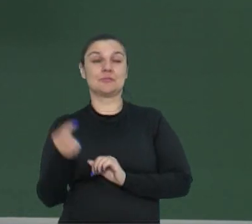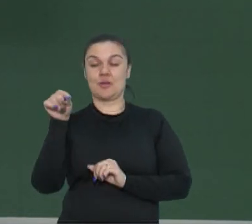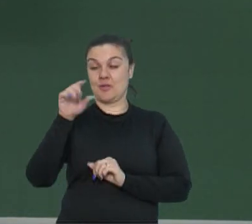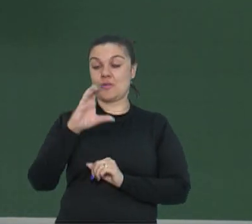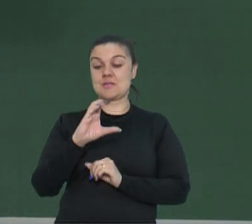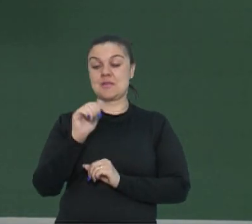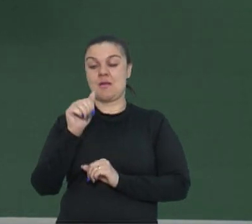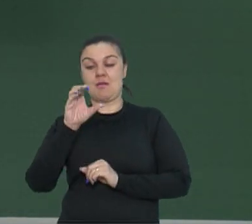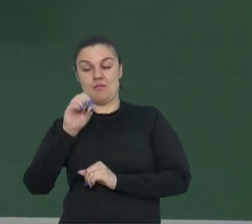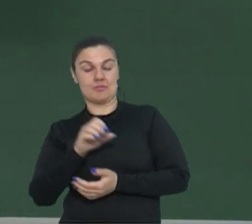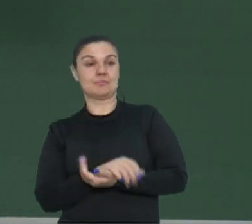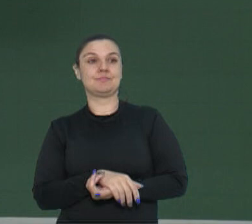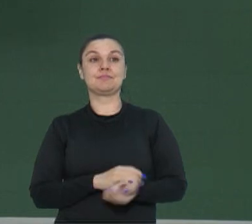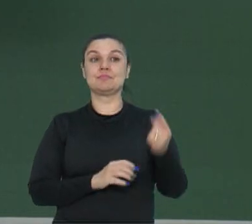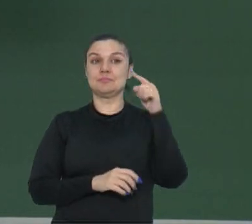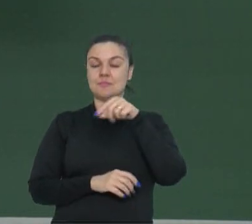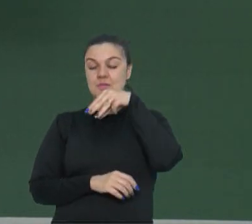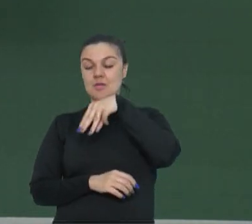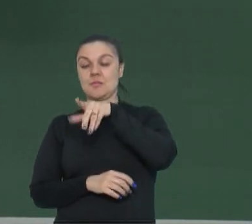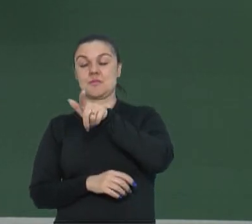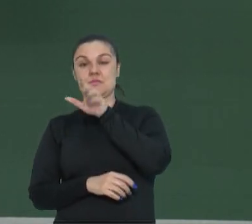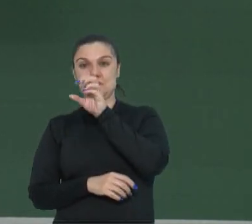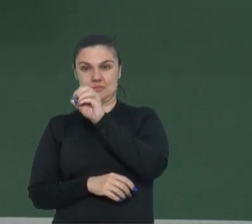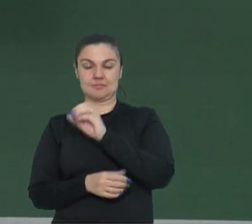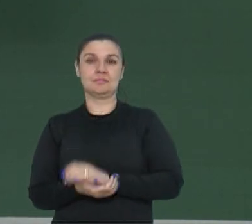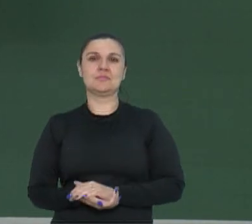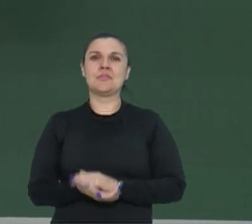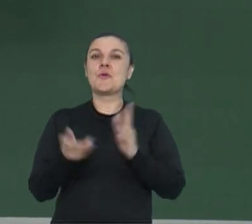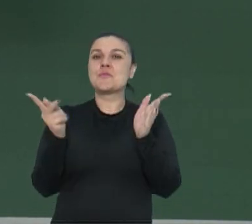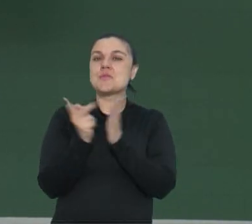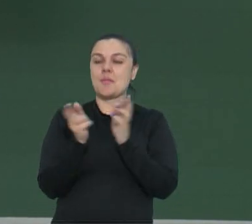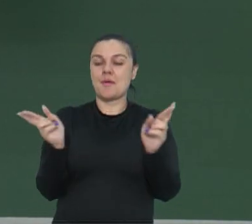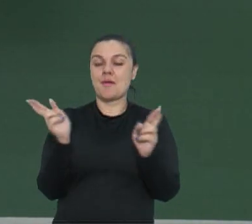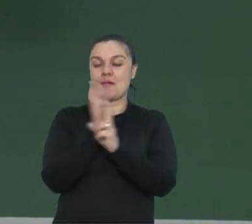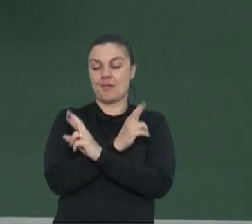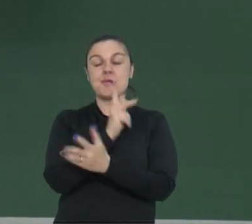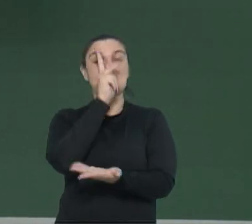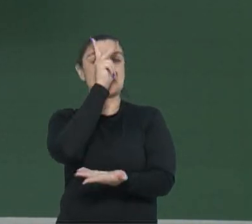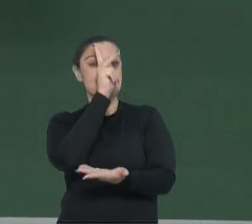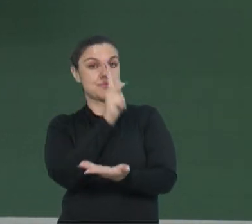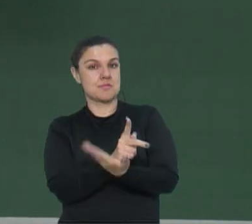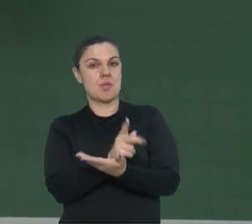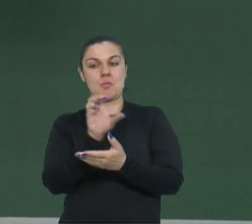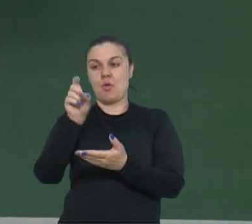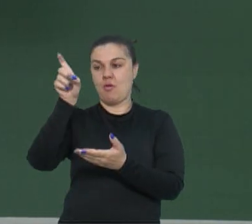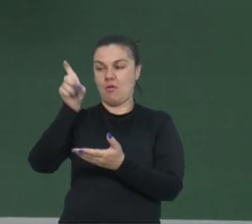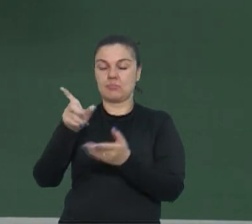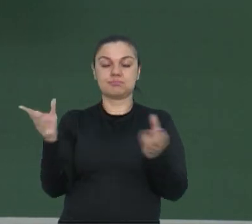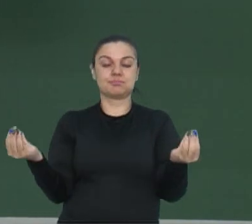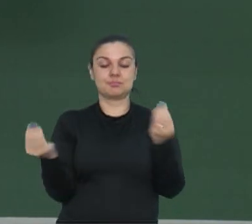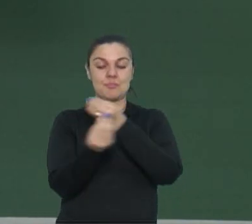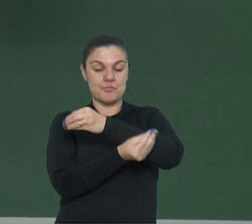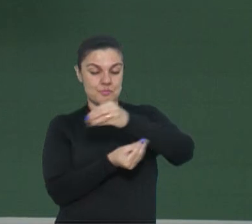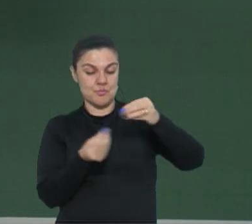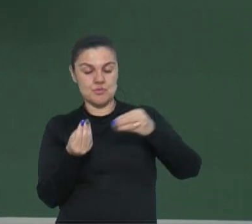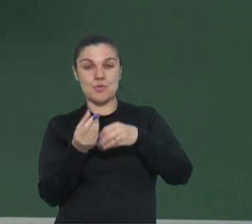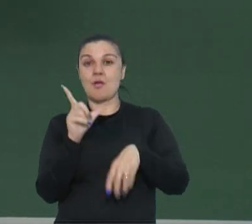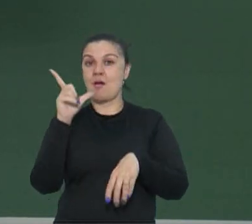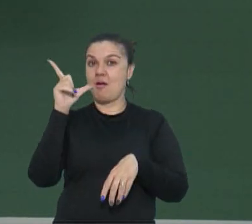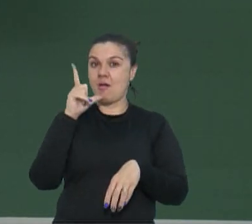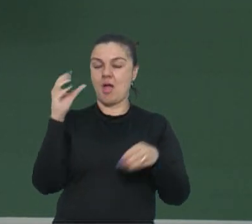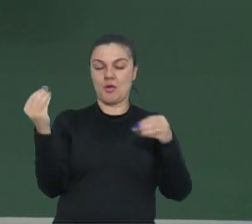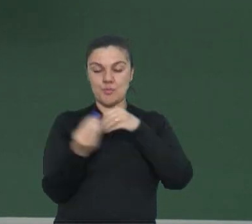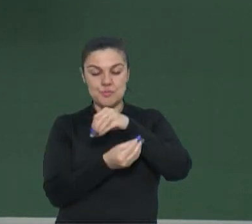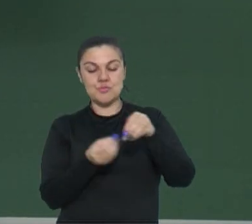o CaO e por último o MgO. Então, qual que é a relação deles com os óxidos? Todos eles surgem da reação entre a água e